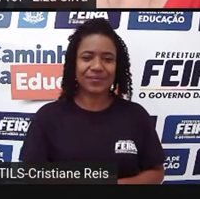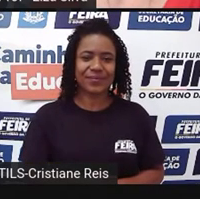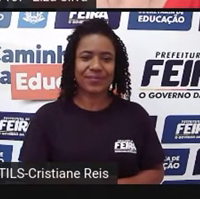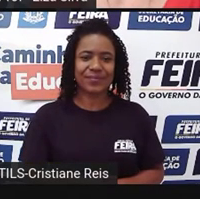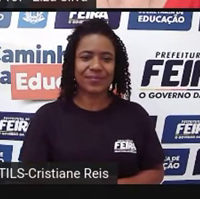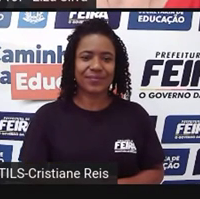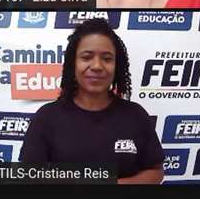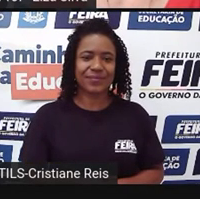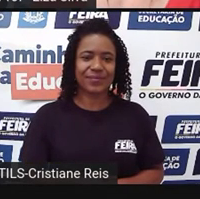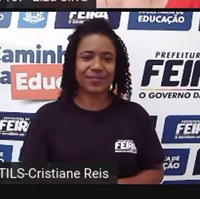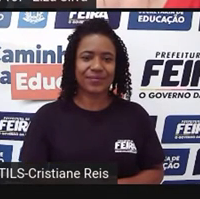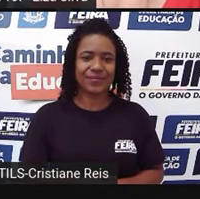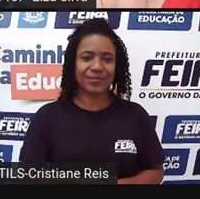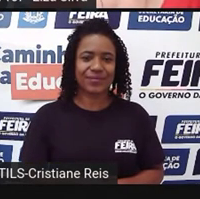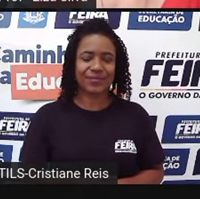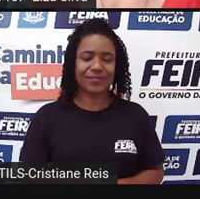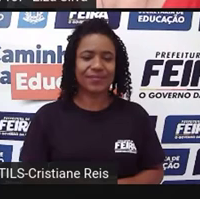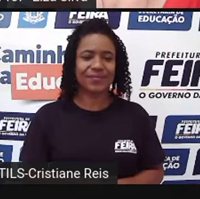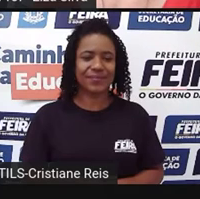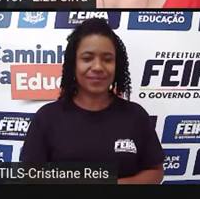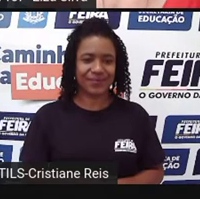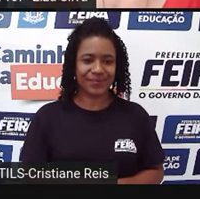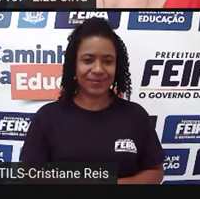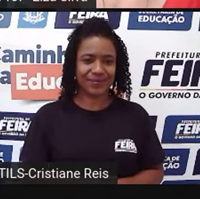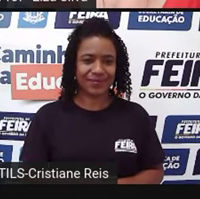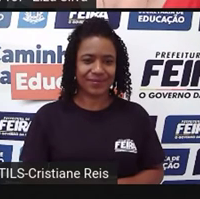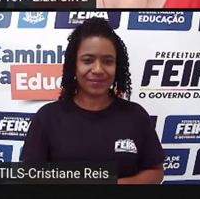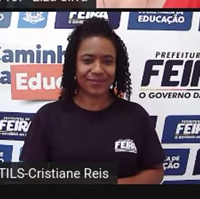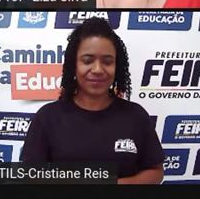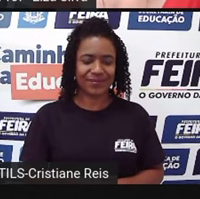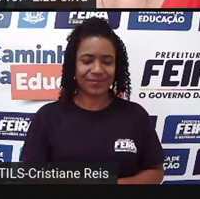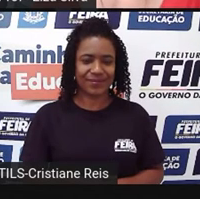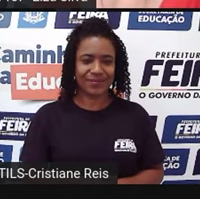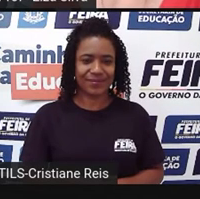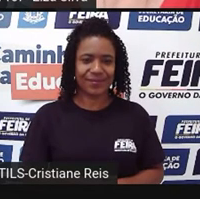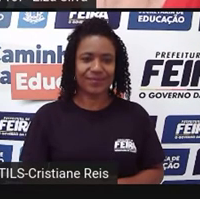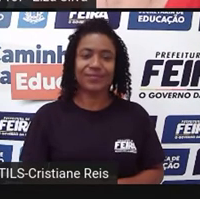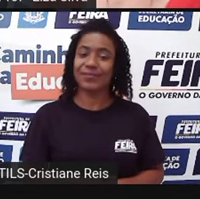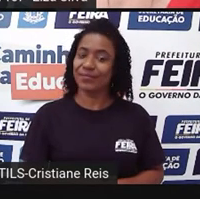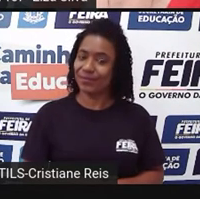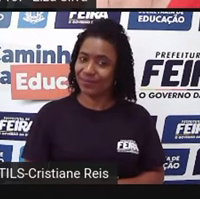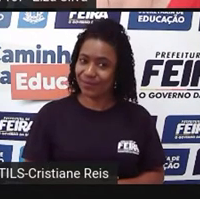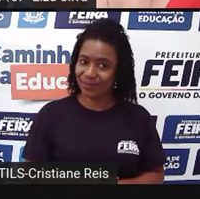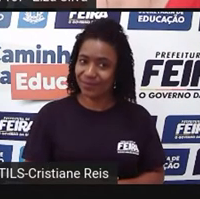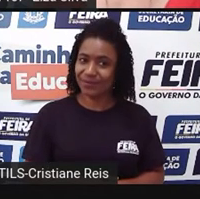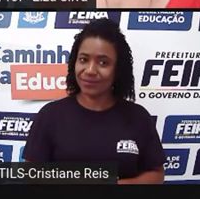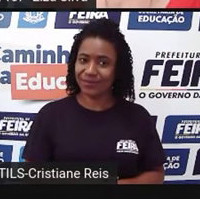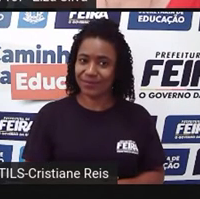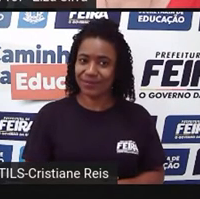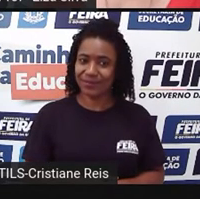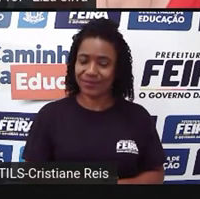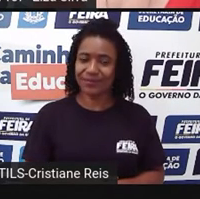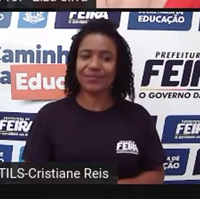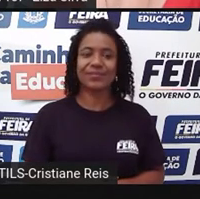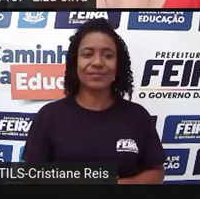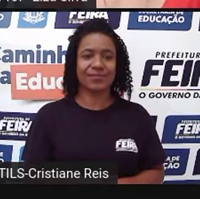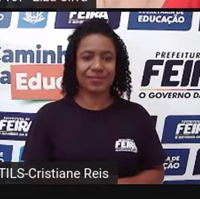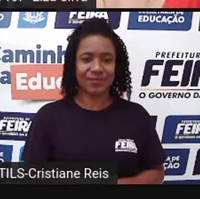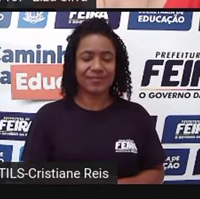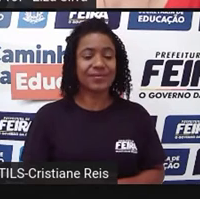a rir incandescent lamps Thomas Edison Então as lâmpadas lâmpada